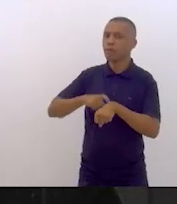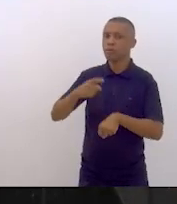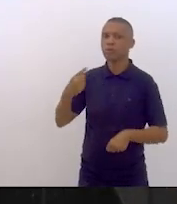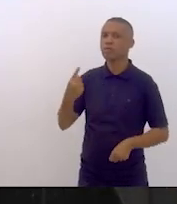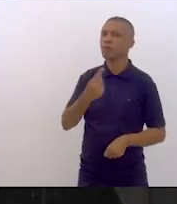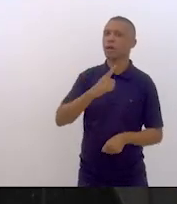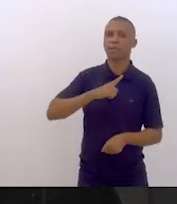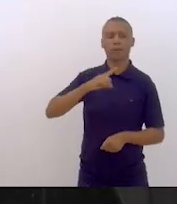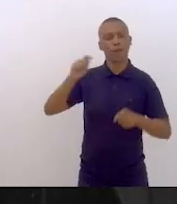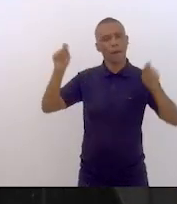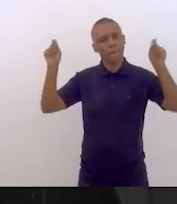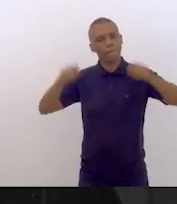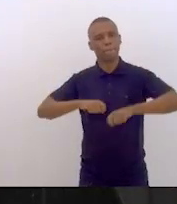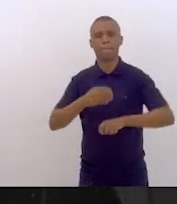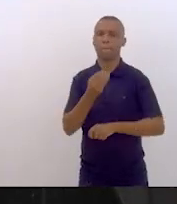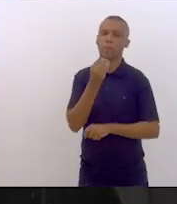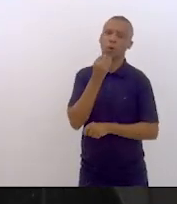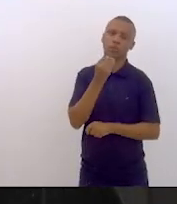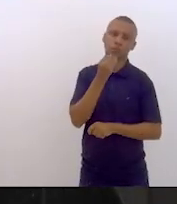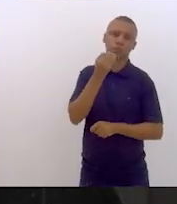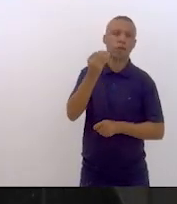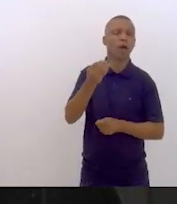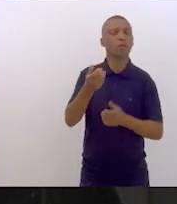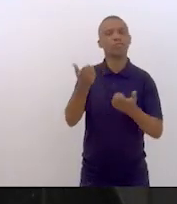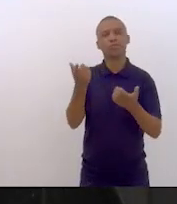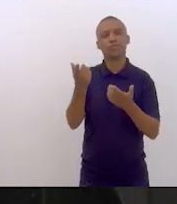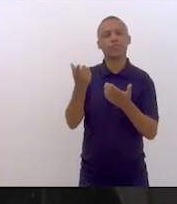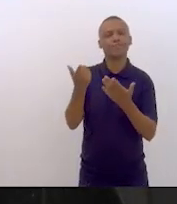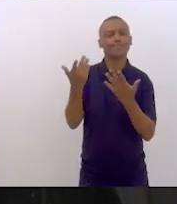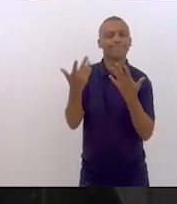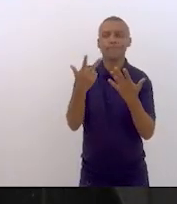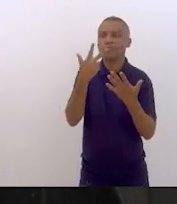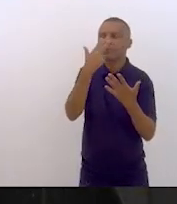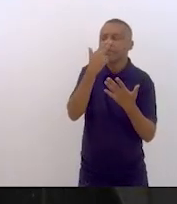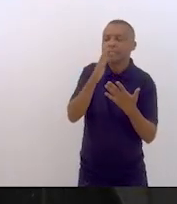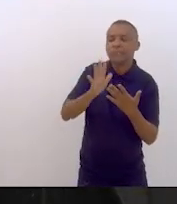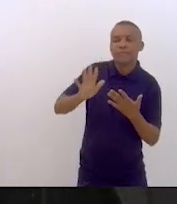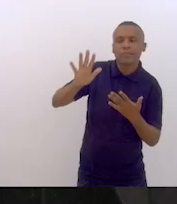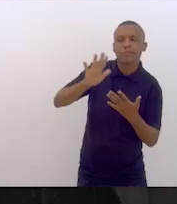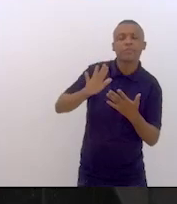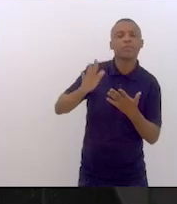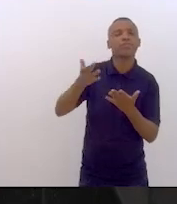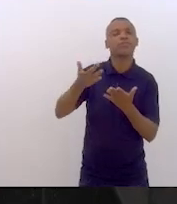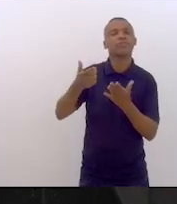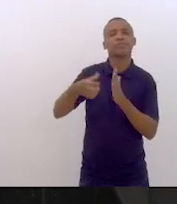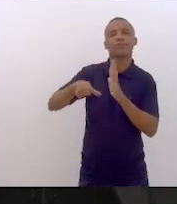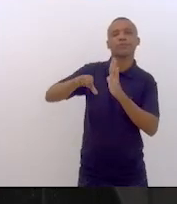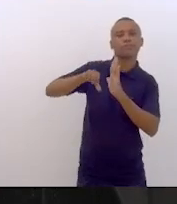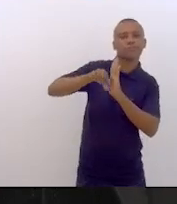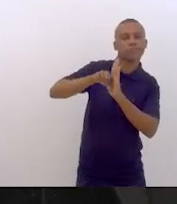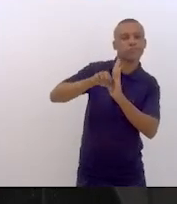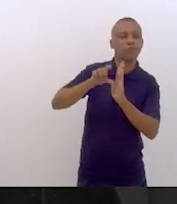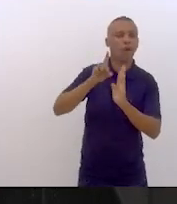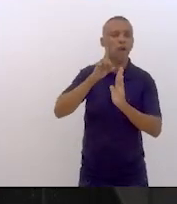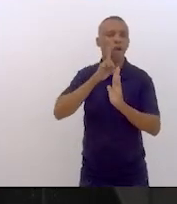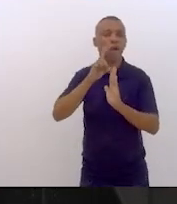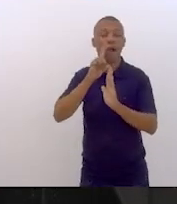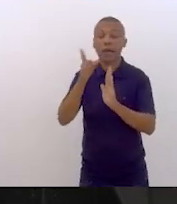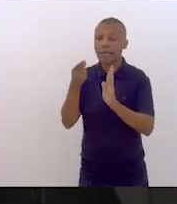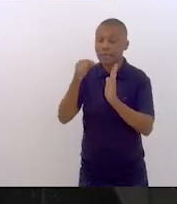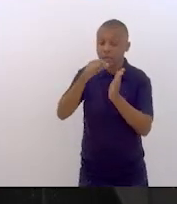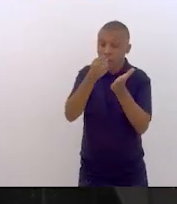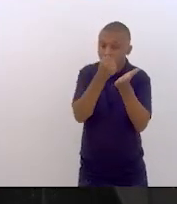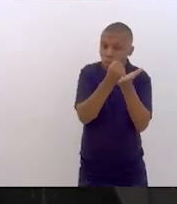a possibilidade de indícios de irregularidades em contrato